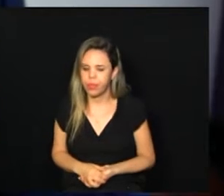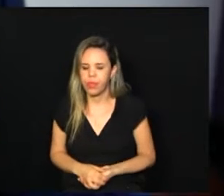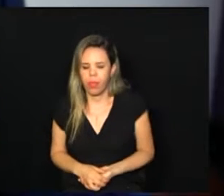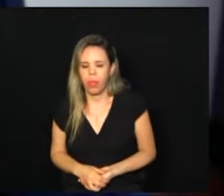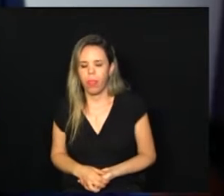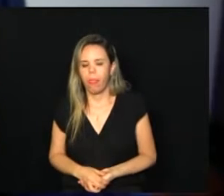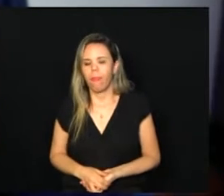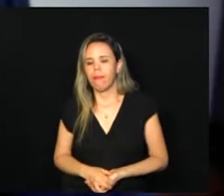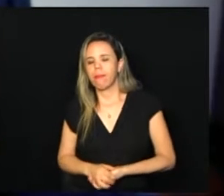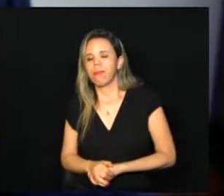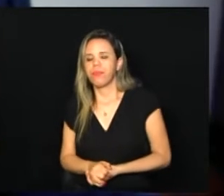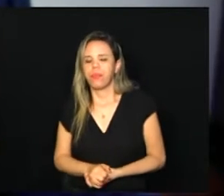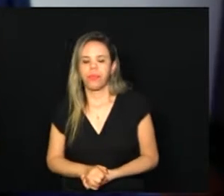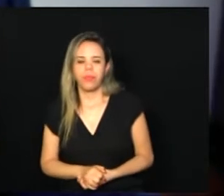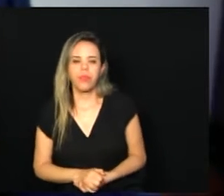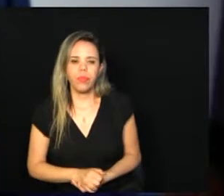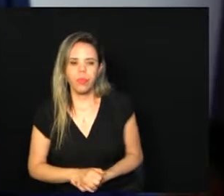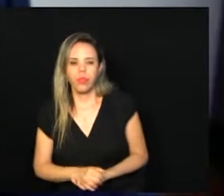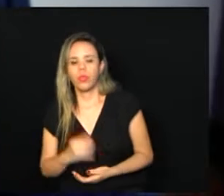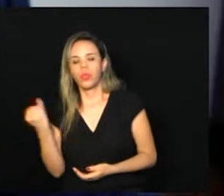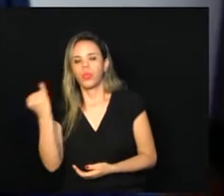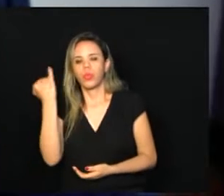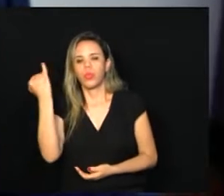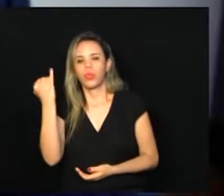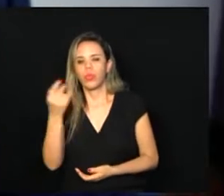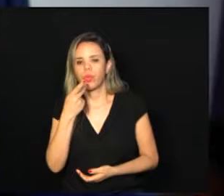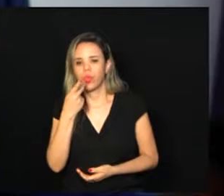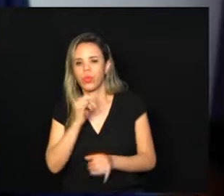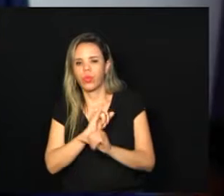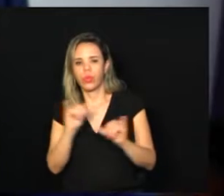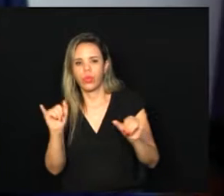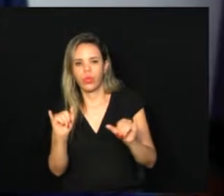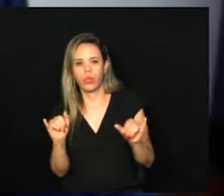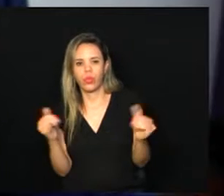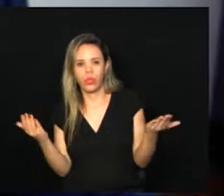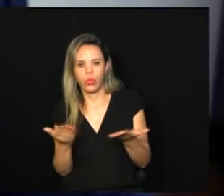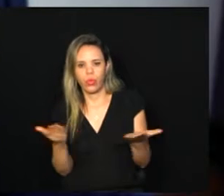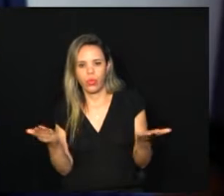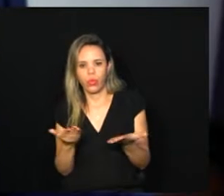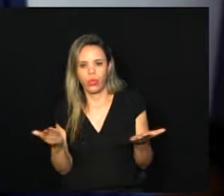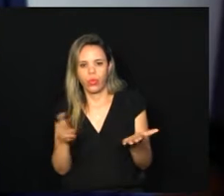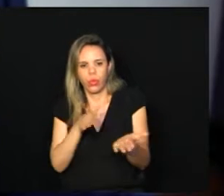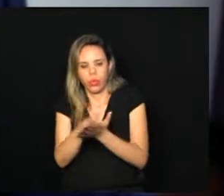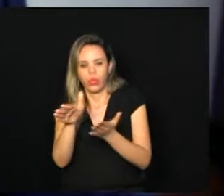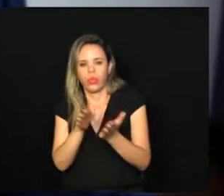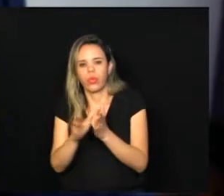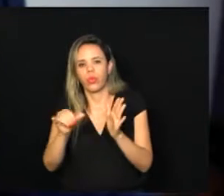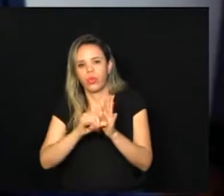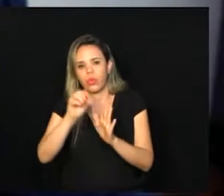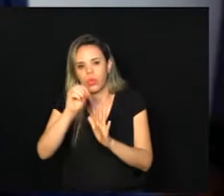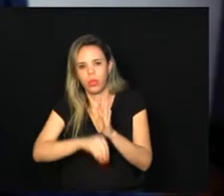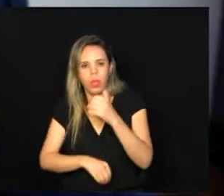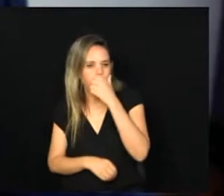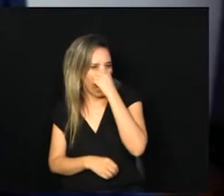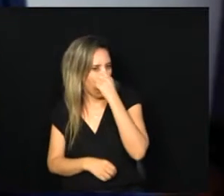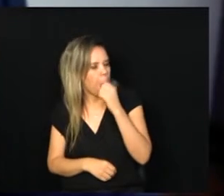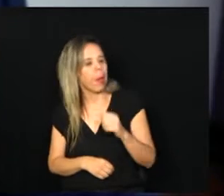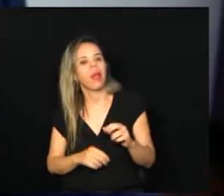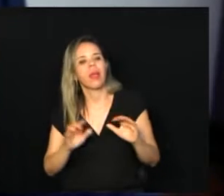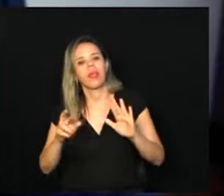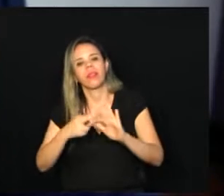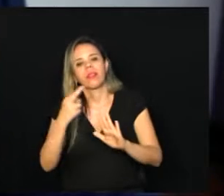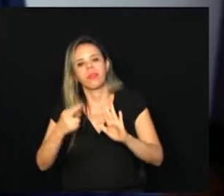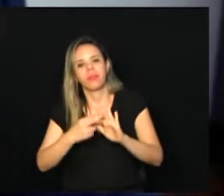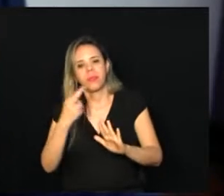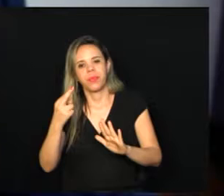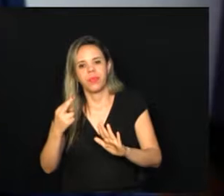multas canceladas. Então, o que é importante dizer? Hoje, nós publicamos no Diário Oficial uma